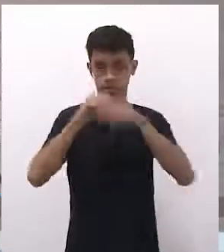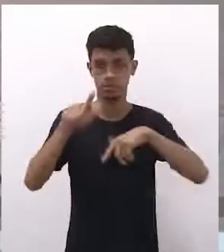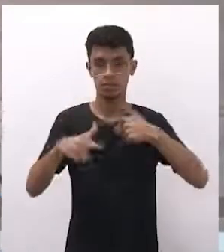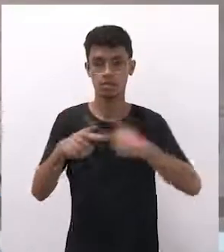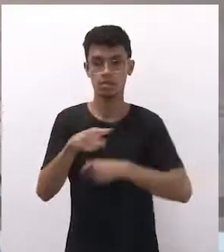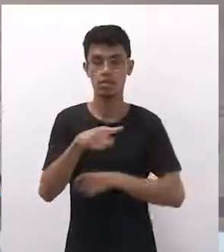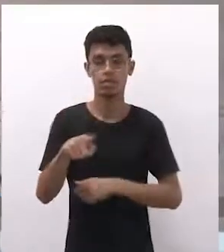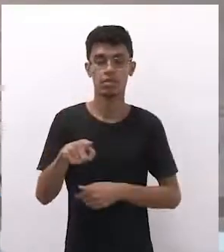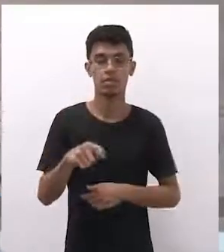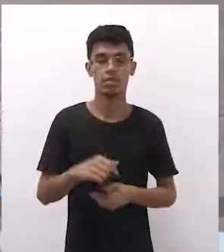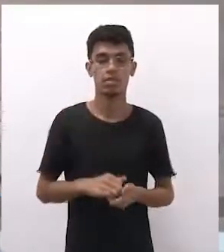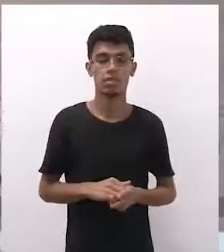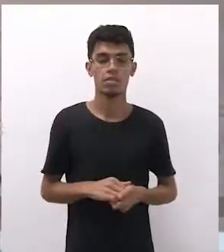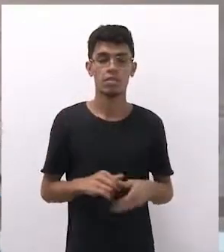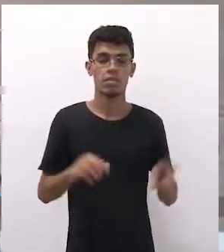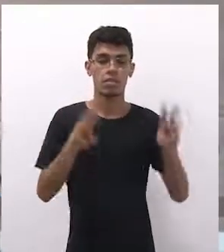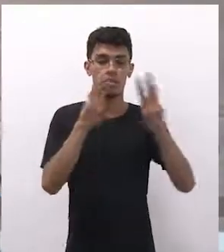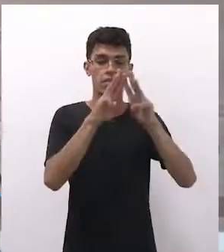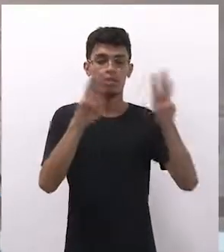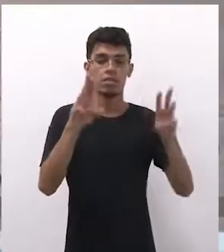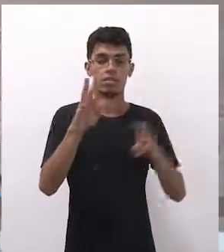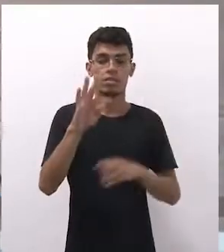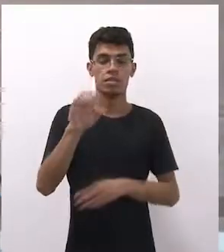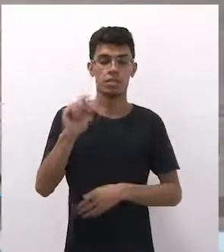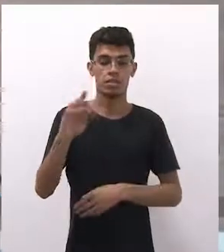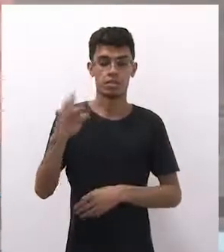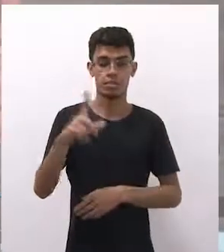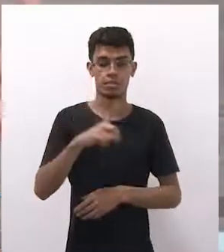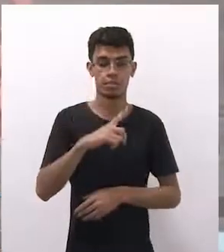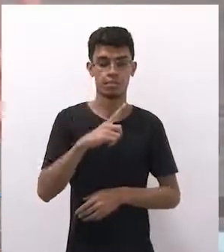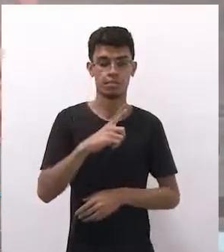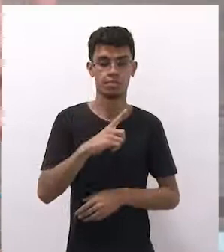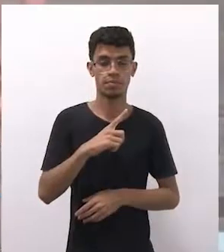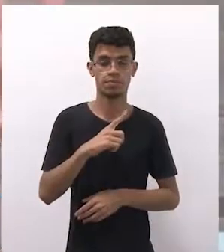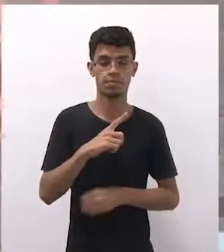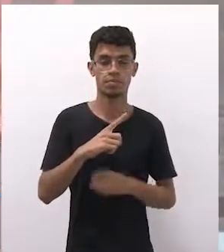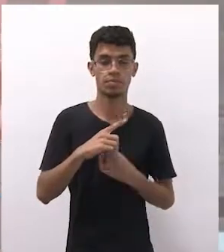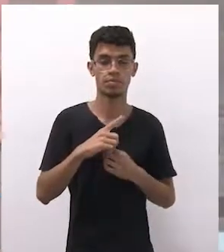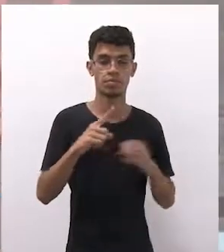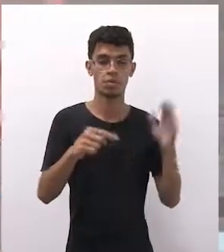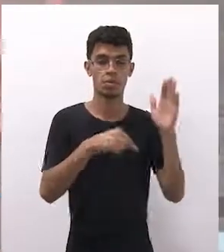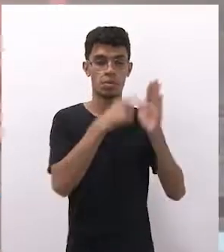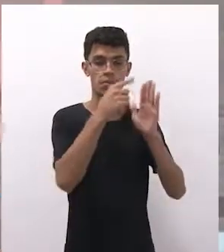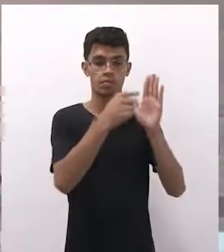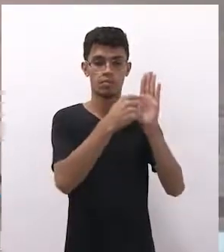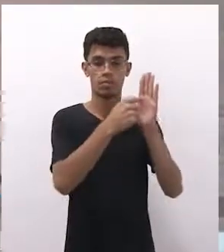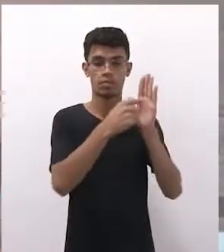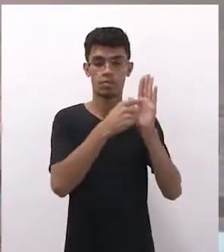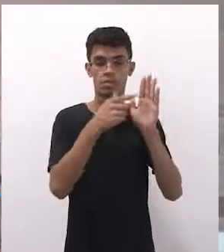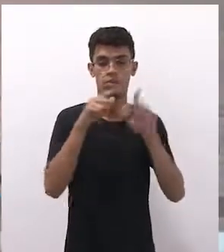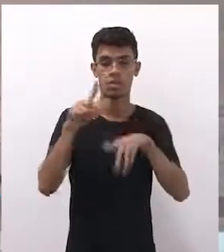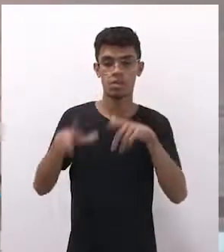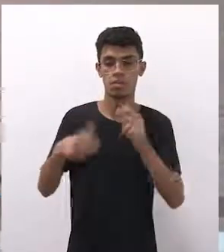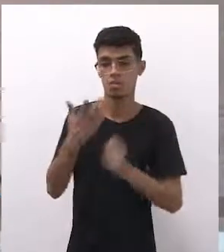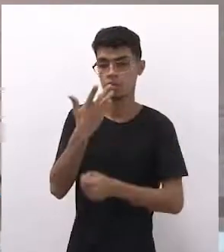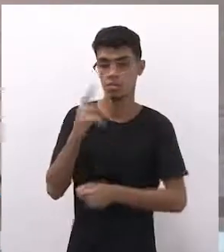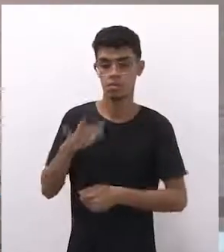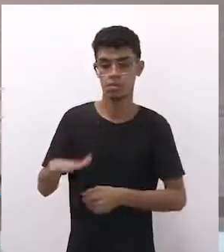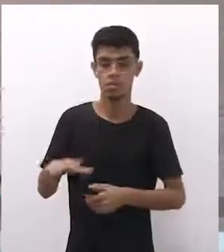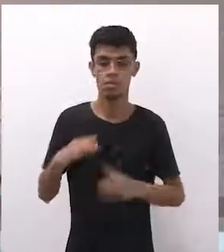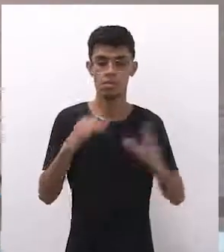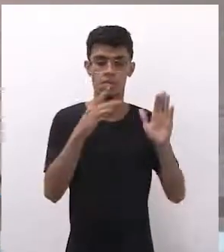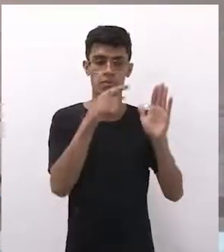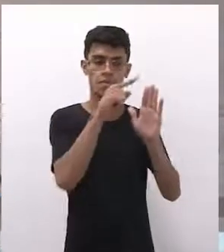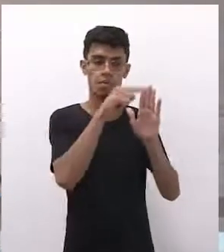Tem cartilhas no site do TST, a gente tem uma aba específica da questão do trabalho infantil e tem uma cartilha só de